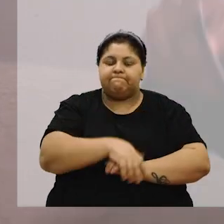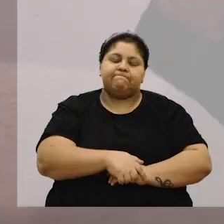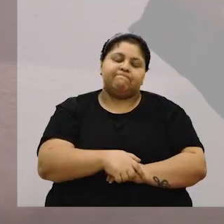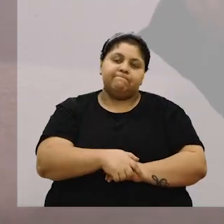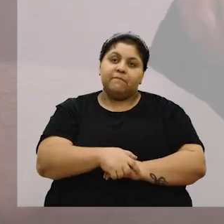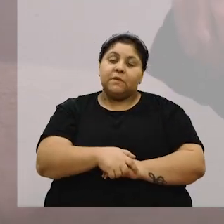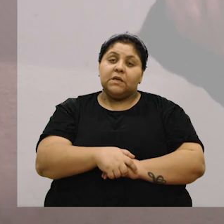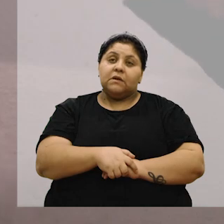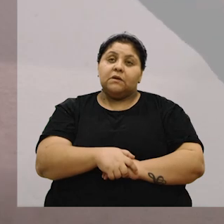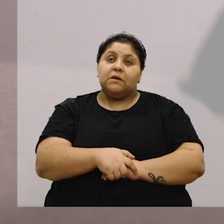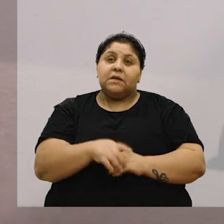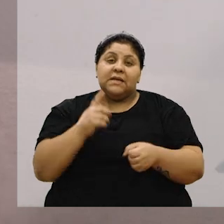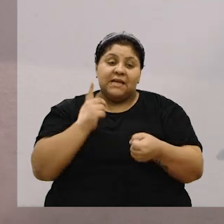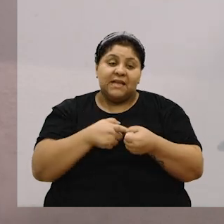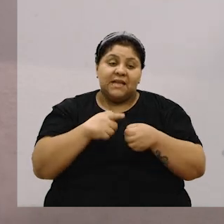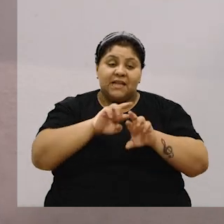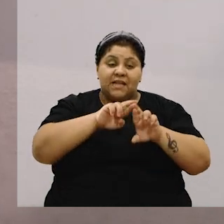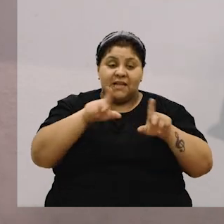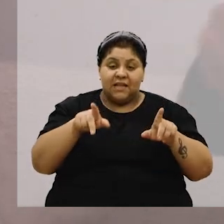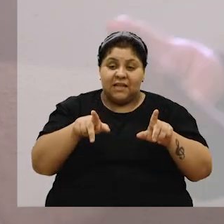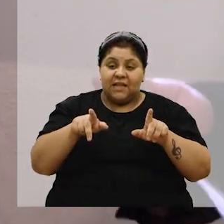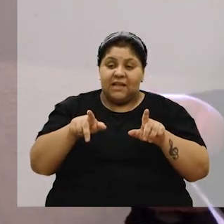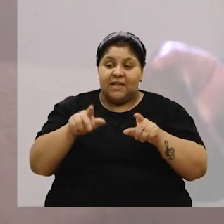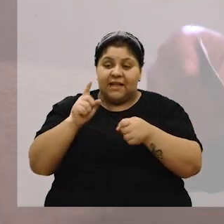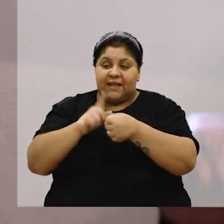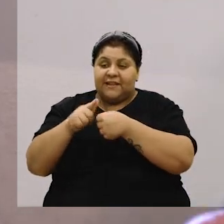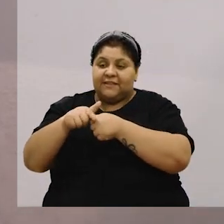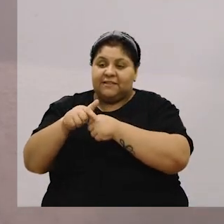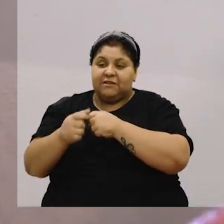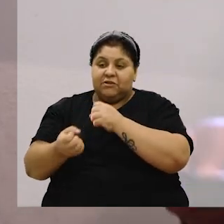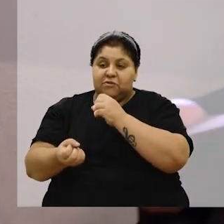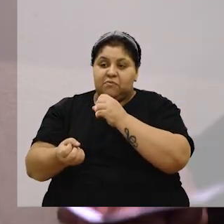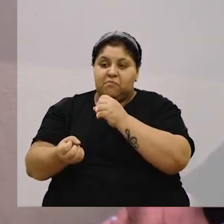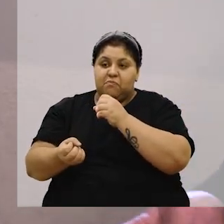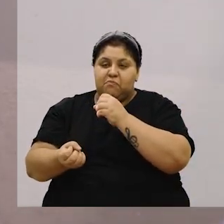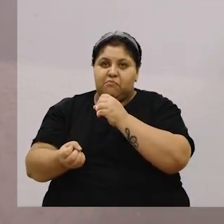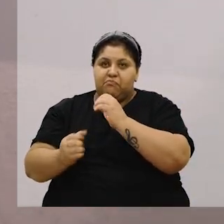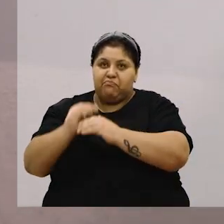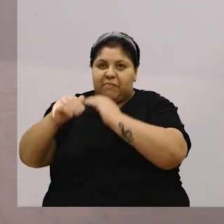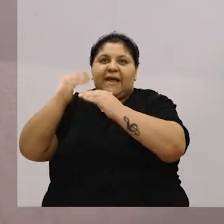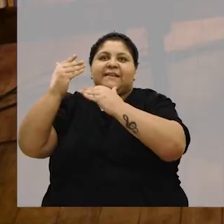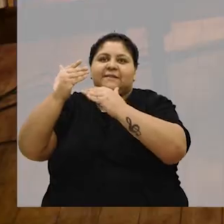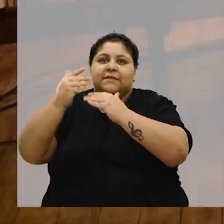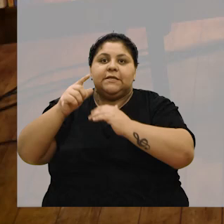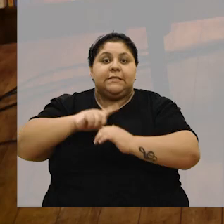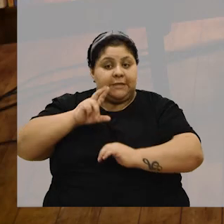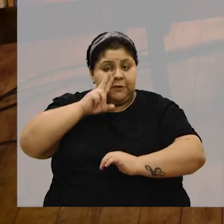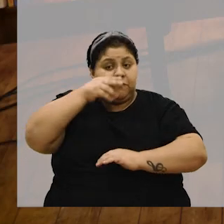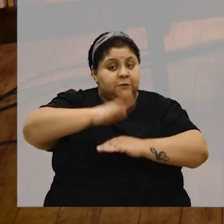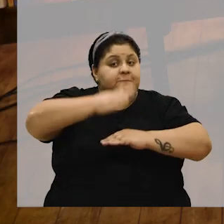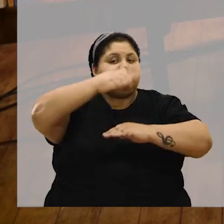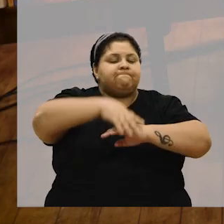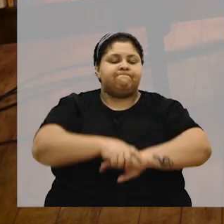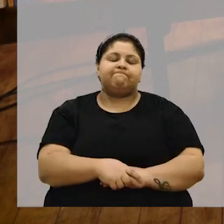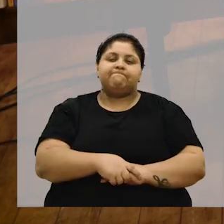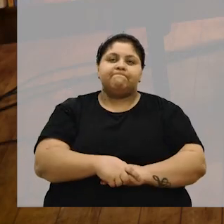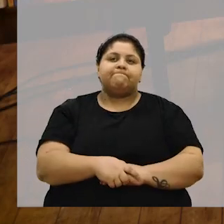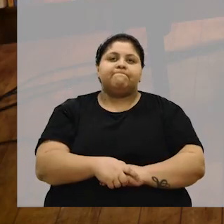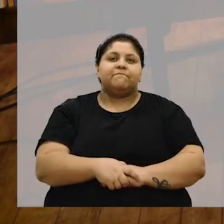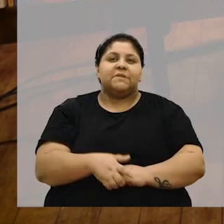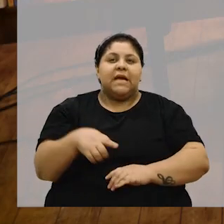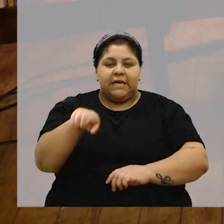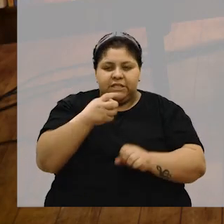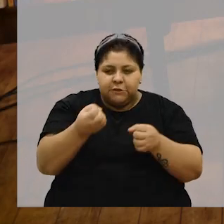cidade, talvez, é pelas adversidades que a cidade prospera, que aí tem que se esforçar mais. A gente percebe